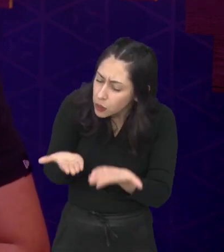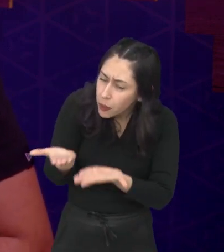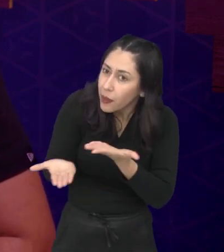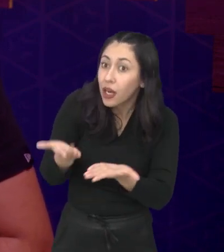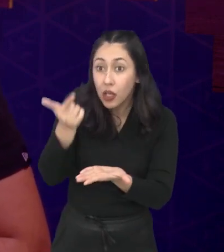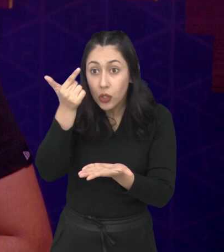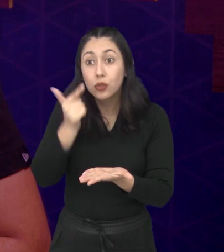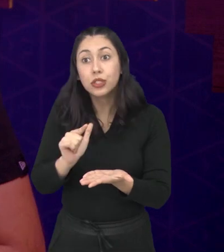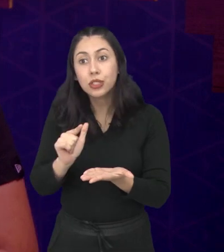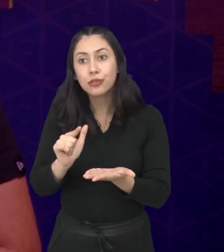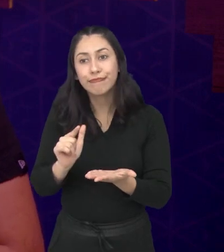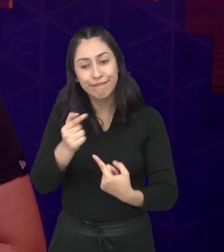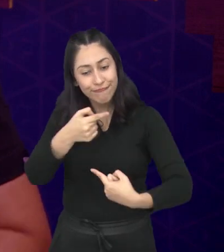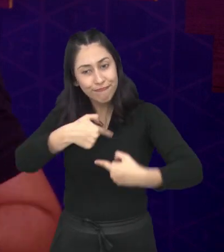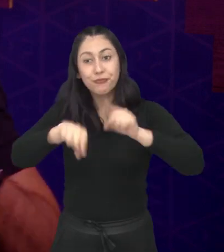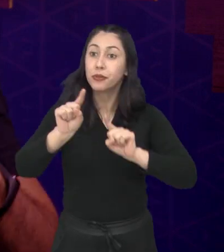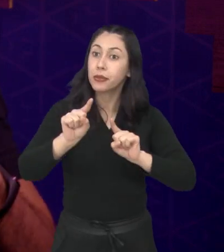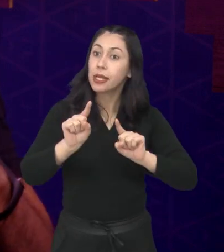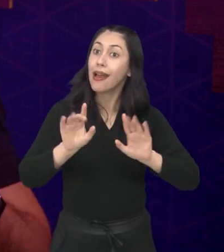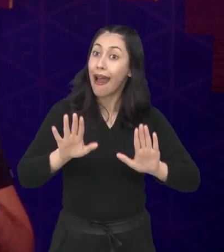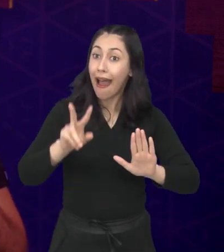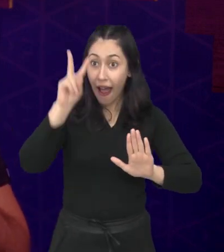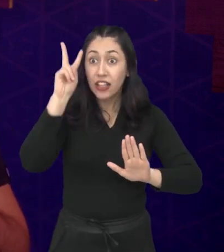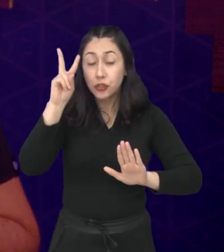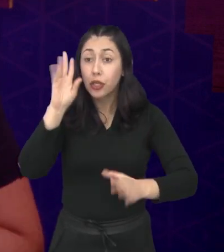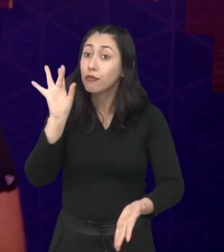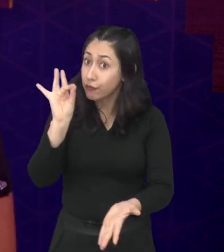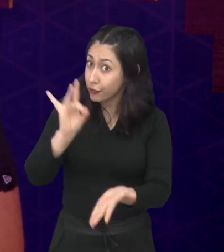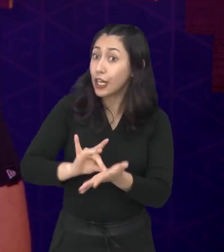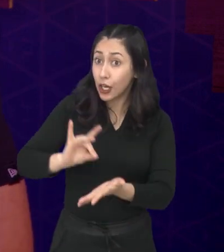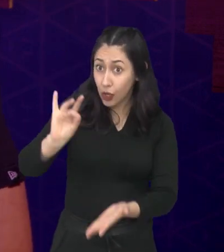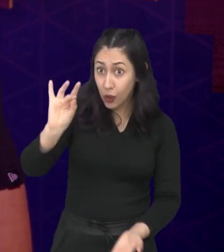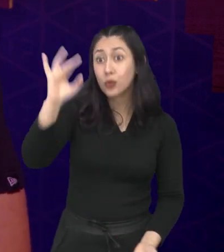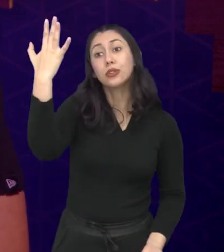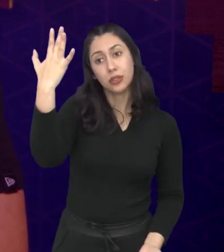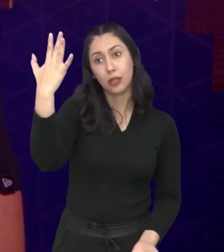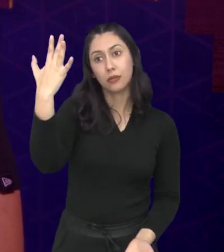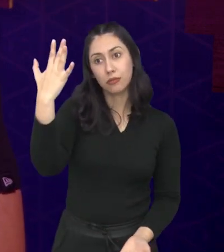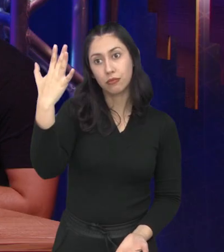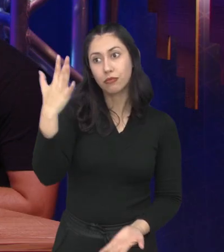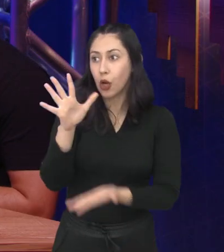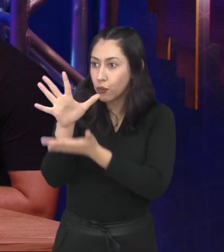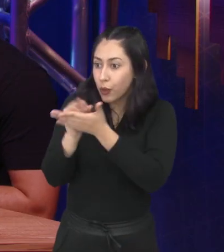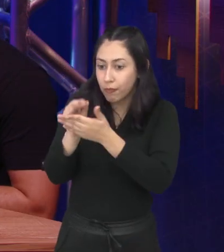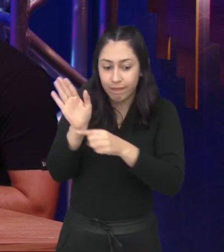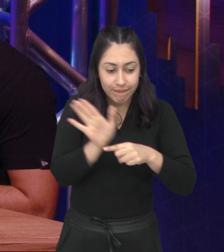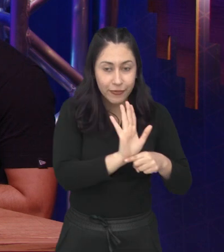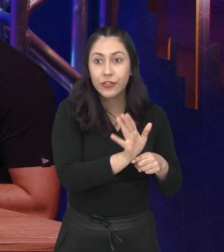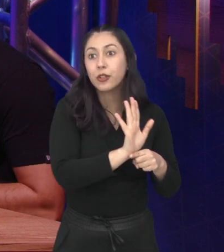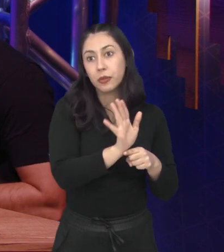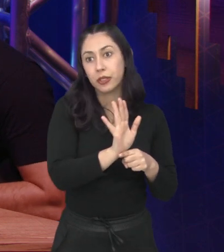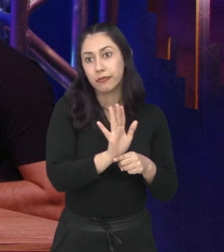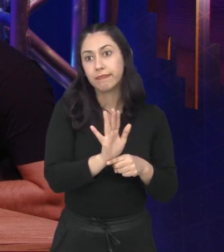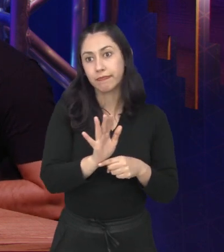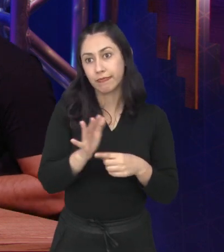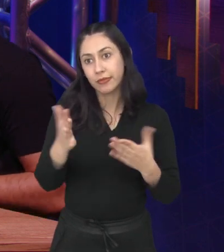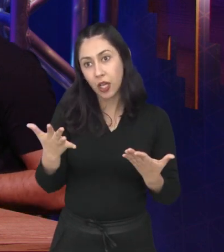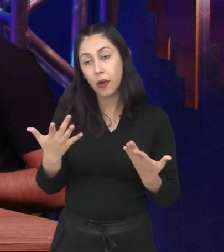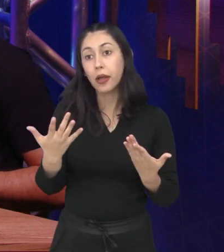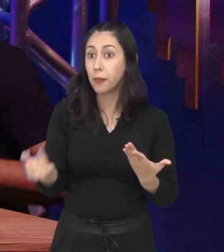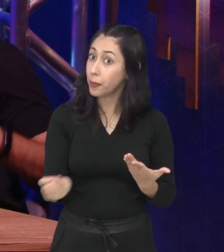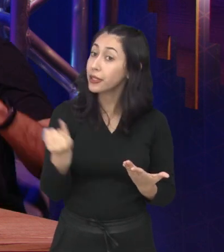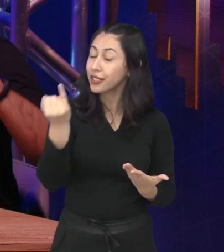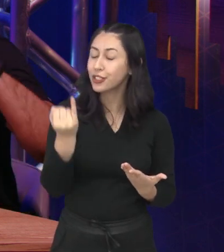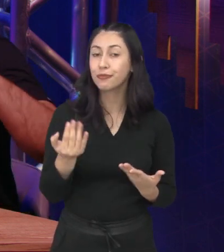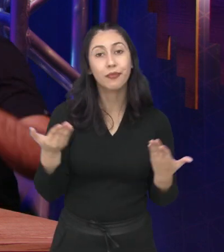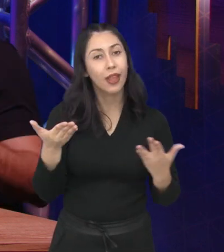né? E conseguiu superar isso. E essa história é baseada em fatos reais. Então a gente viu que é possível você ter essa inteligência